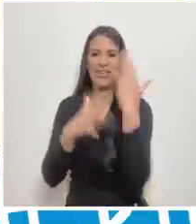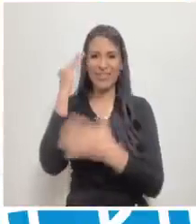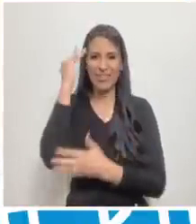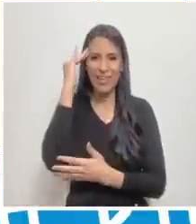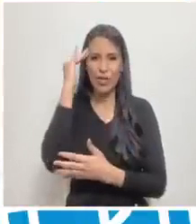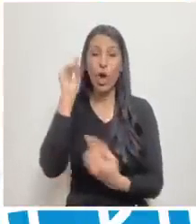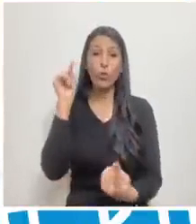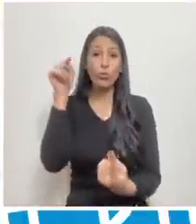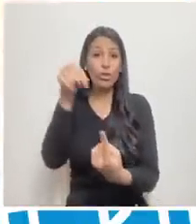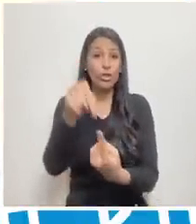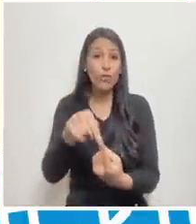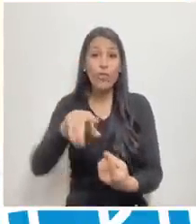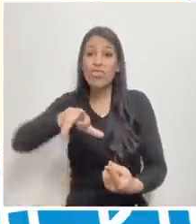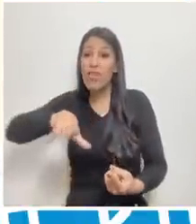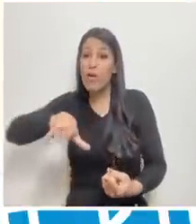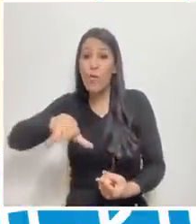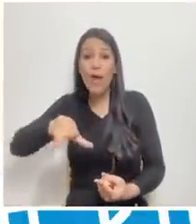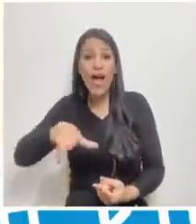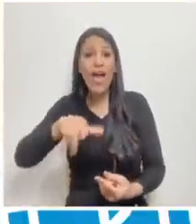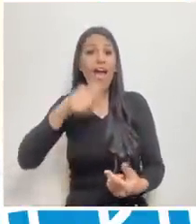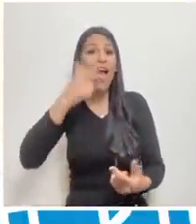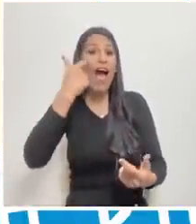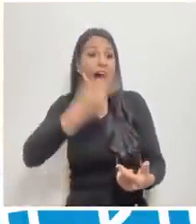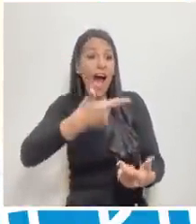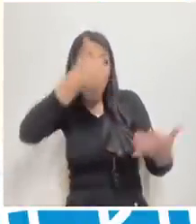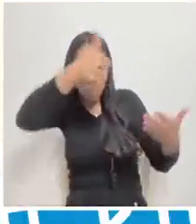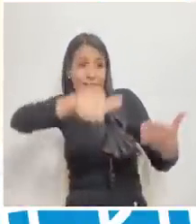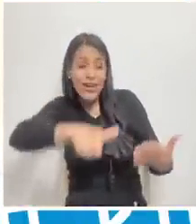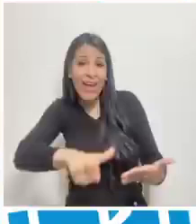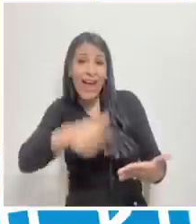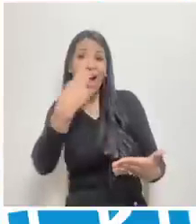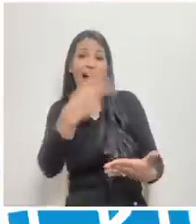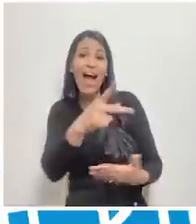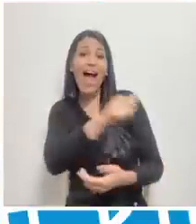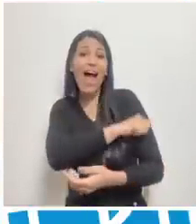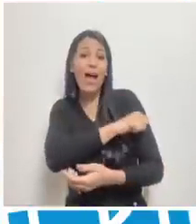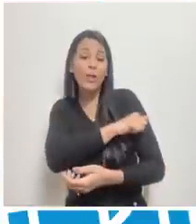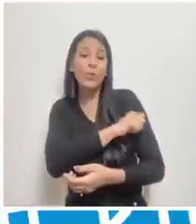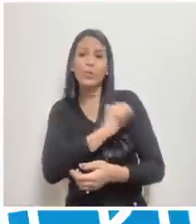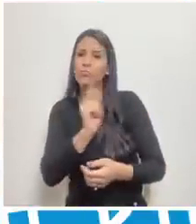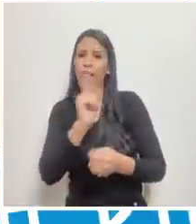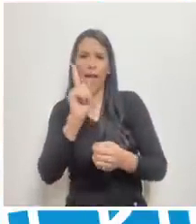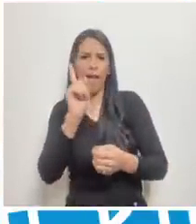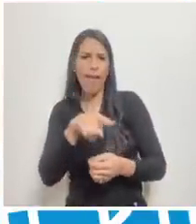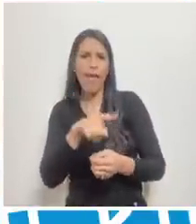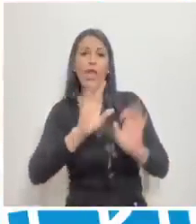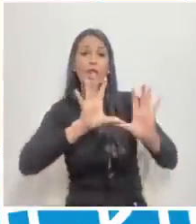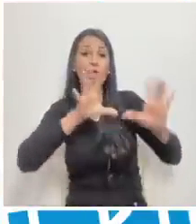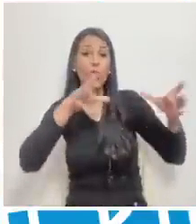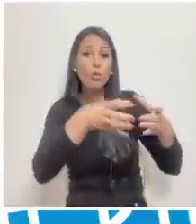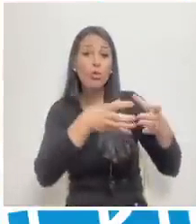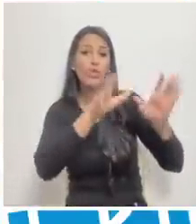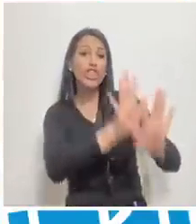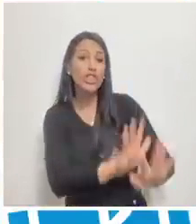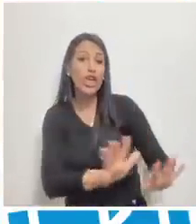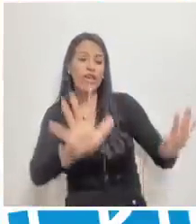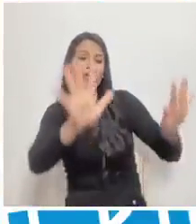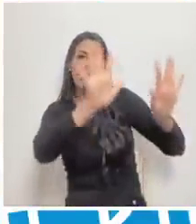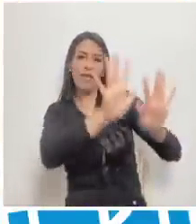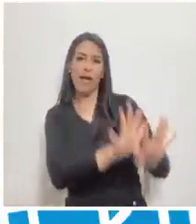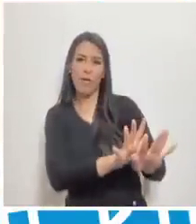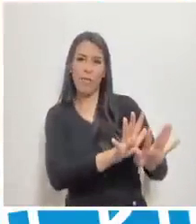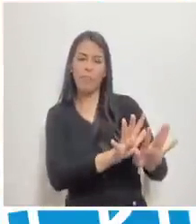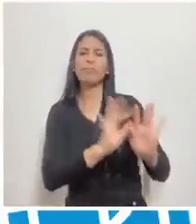é avaliar a aprendizagem geral da turma, na escola, dividindo as áreas. Por que eu estou falando